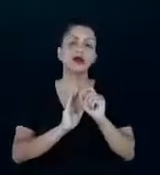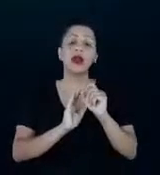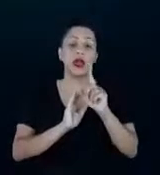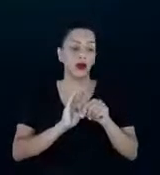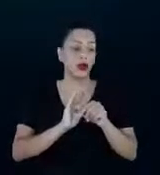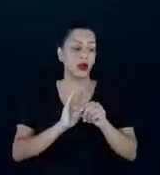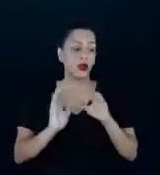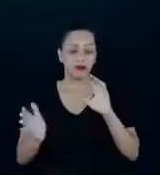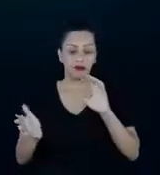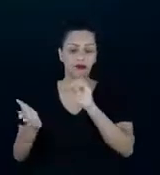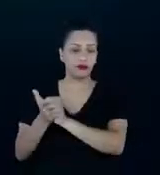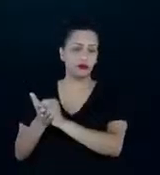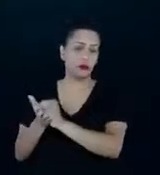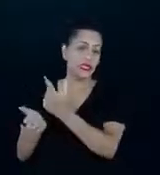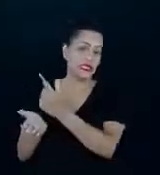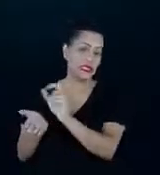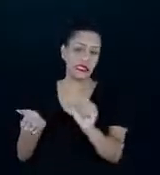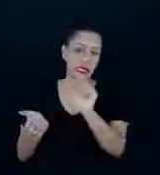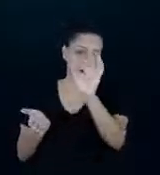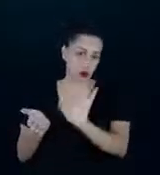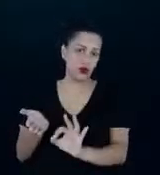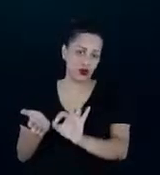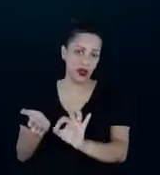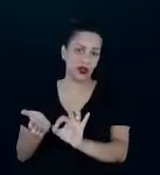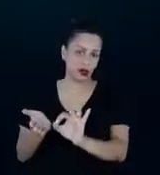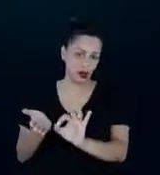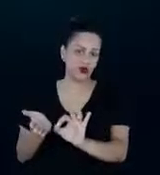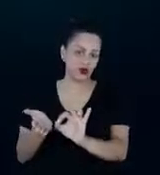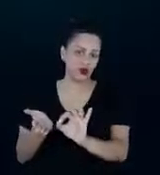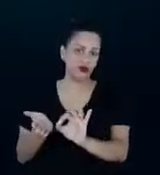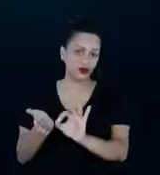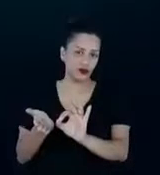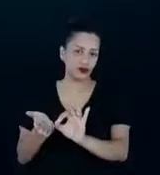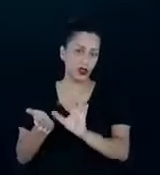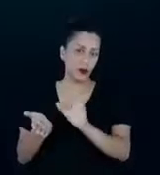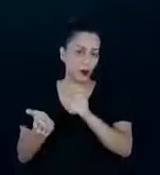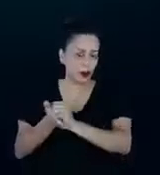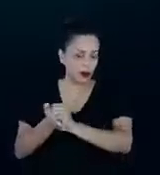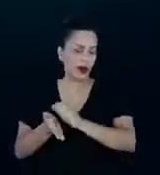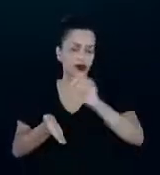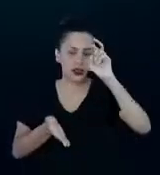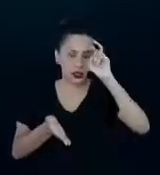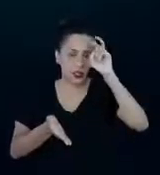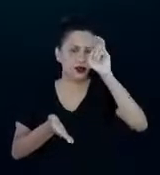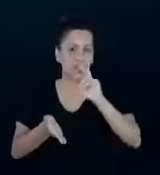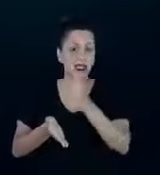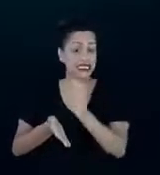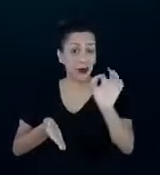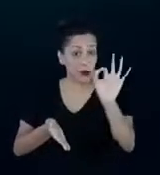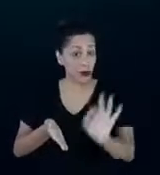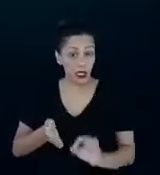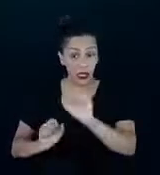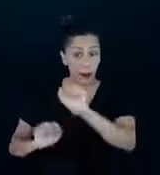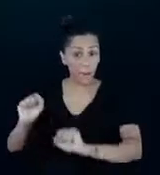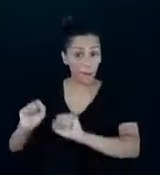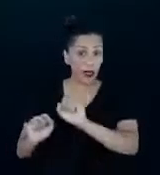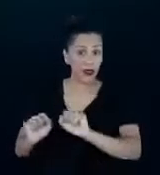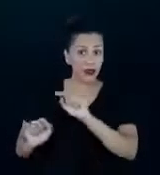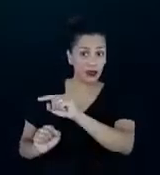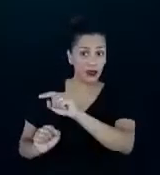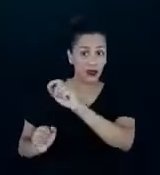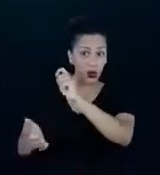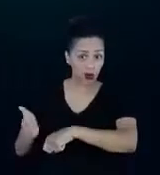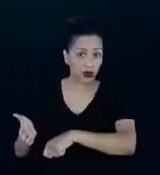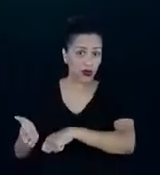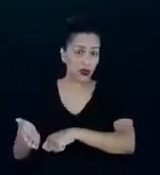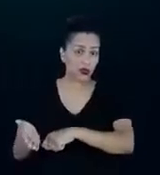contratante. Ora, isso é complicado de você ser estabelecido, né, uma rigidez desse. A nossa recomendação é